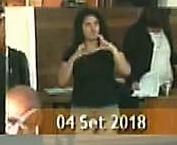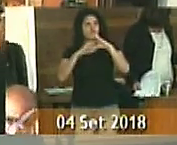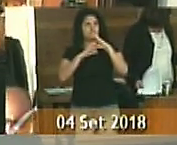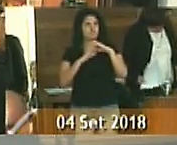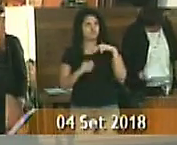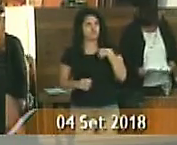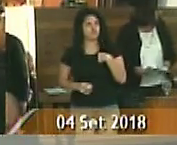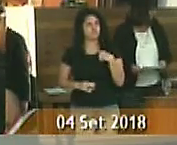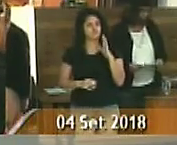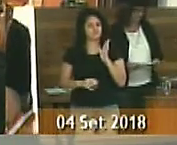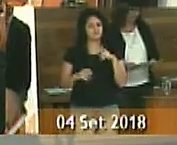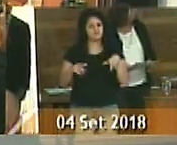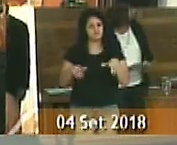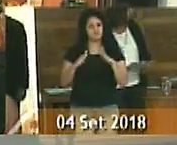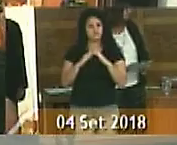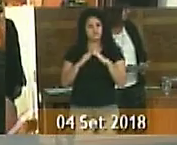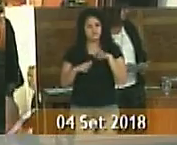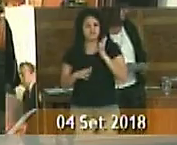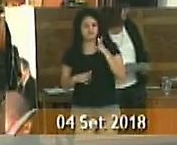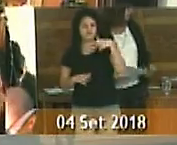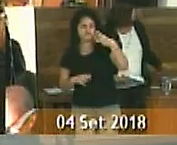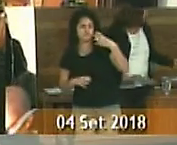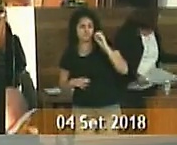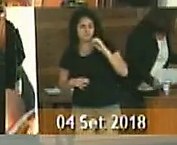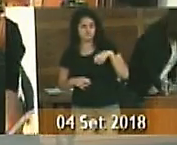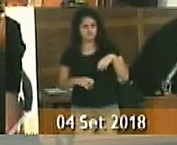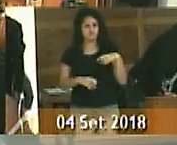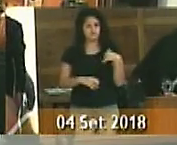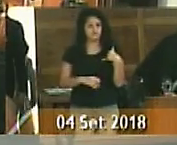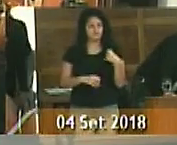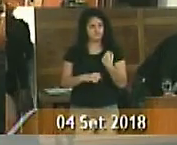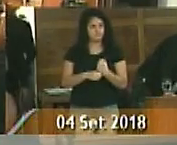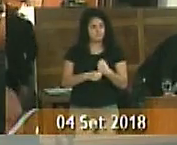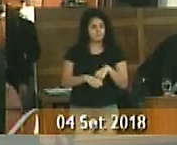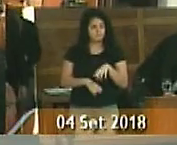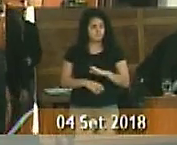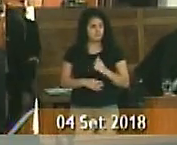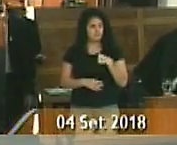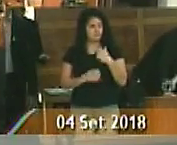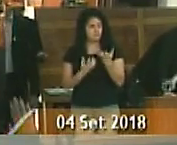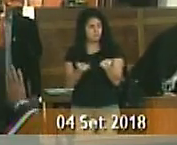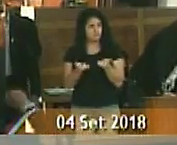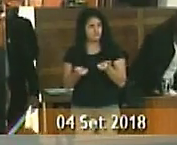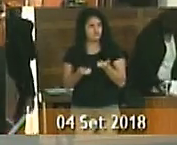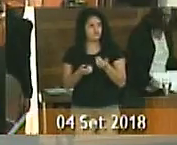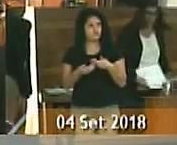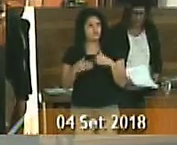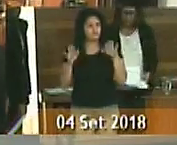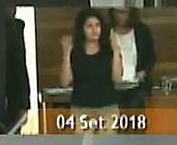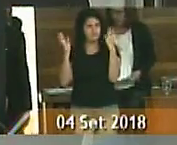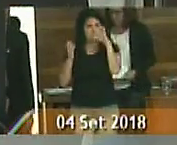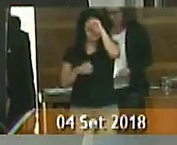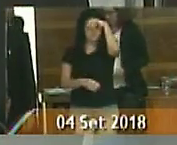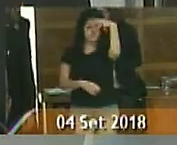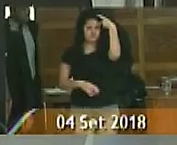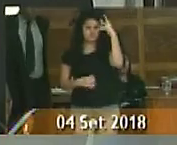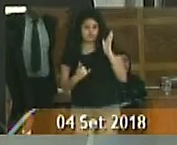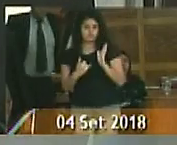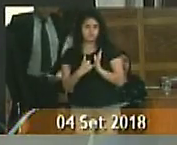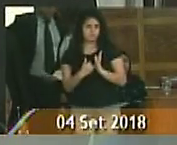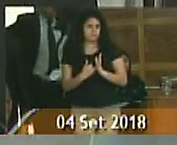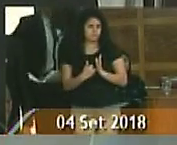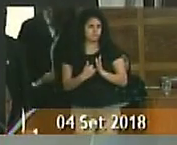moro há cerca de 40 anos. Quero inicialmente parabenizar o prefeito pela indicação